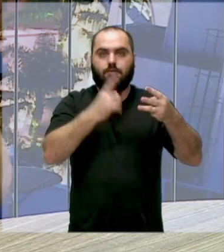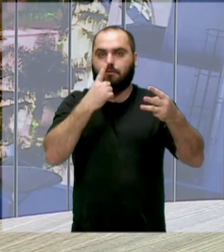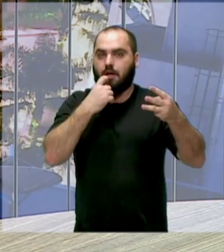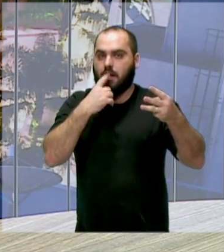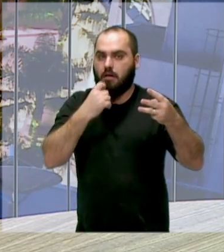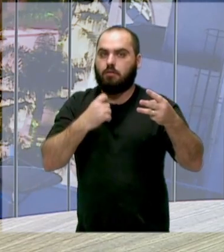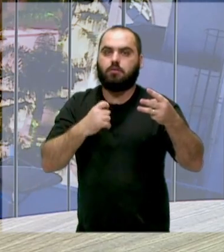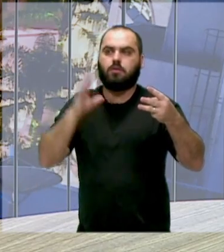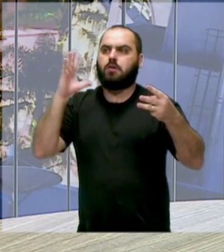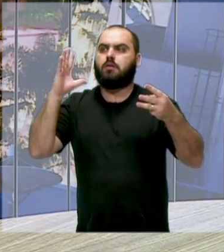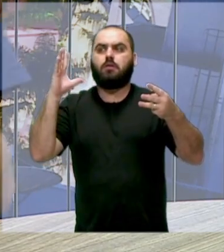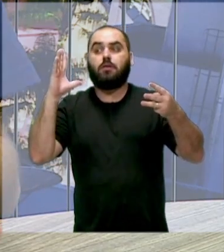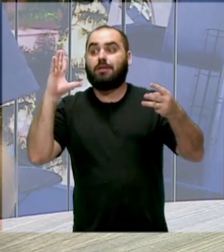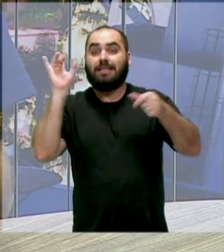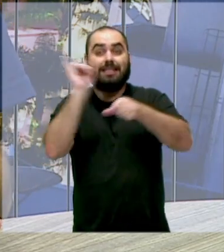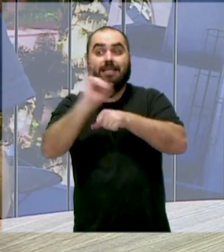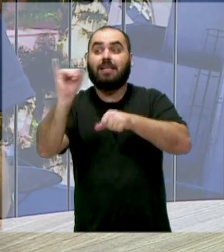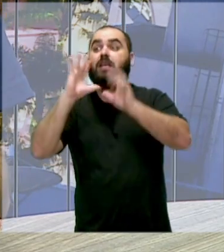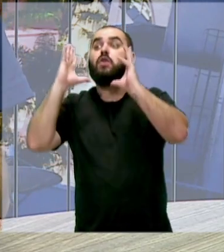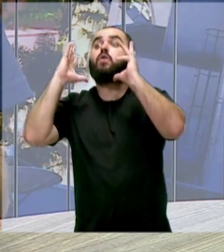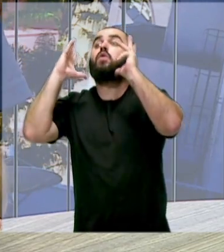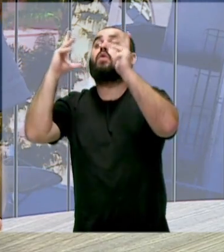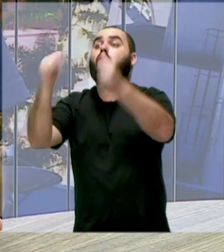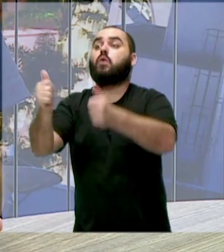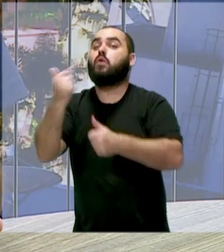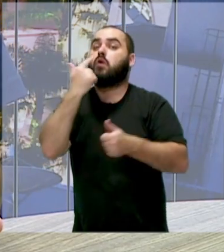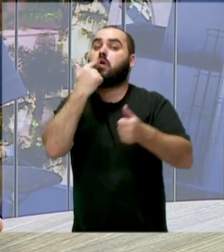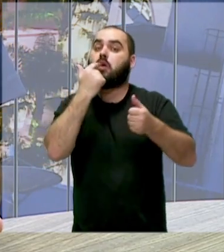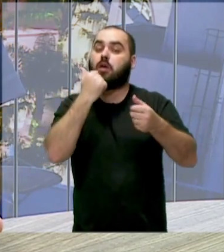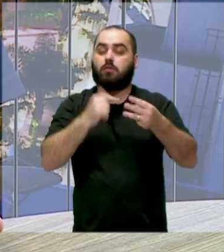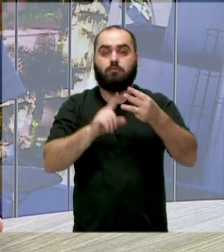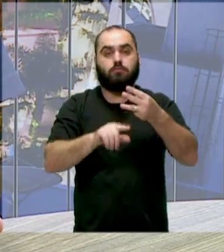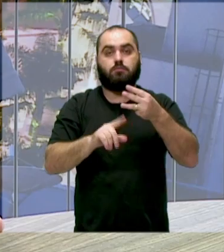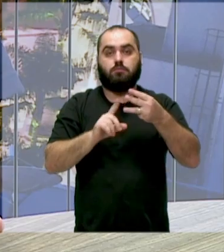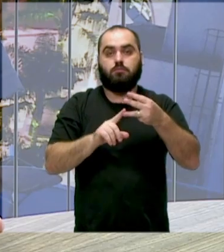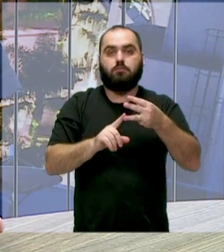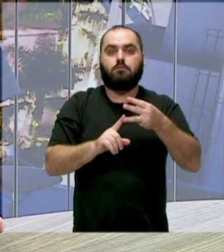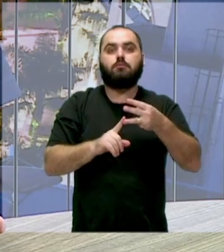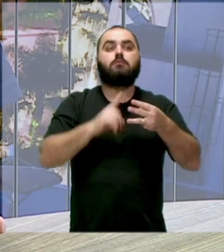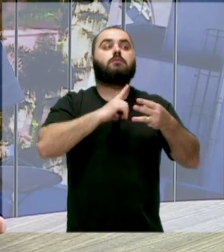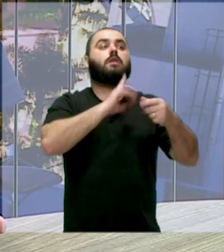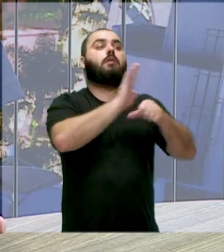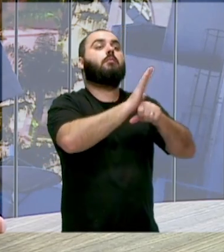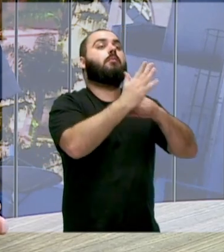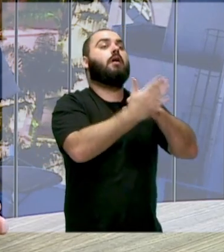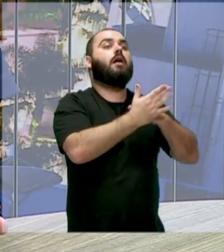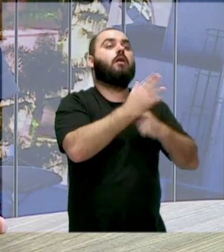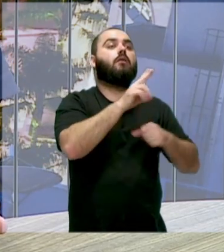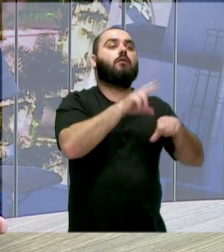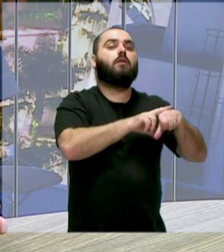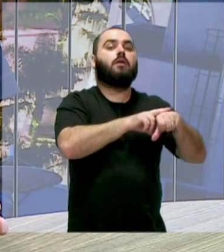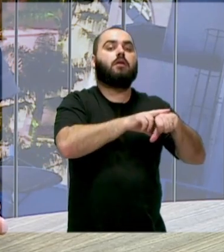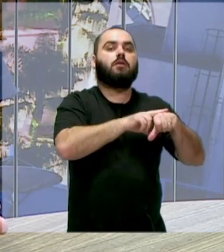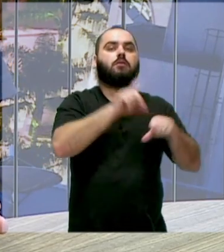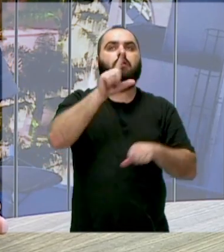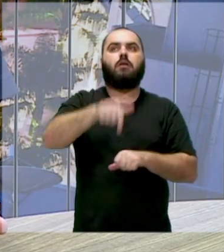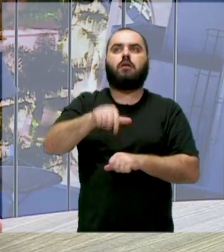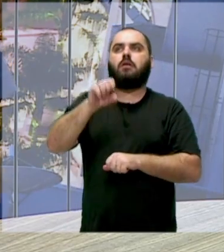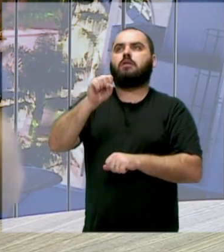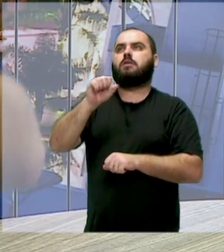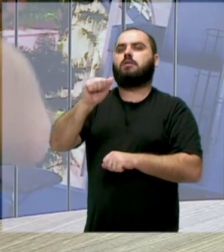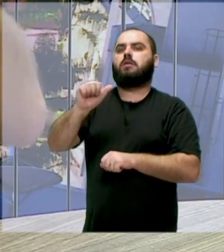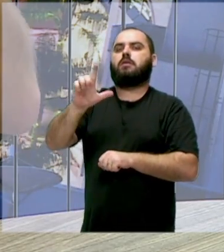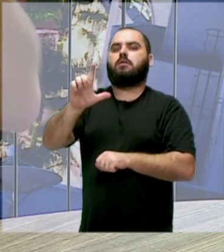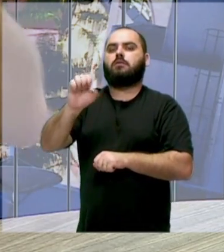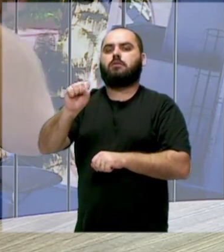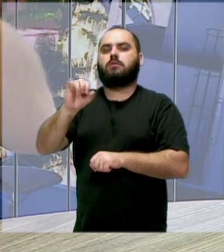bairros estão vermelhos e alguns amarelos. Nós temos a situação de bairros verdes, que são os Salceiros e os Pinheiros,